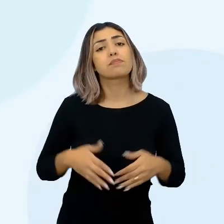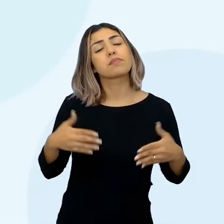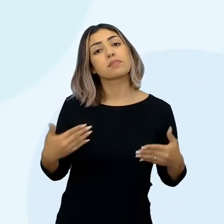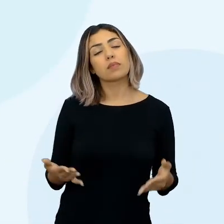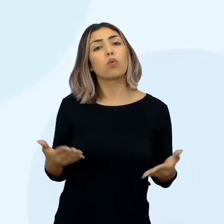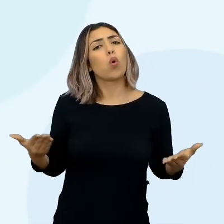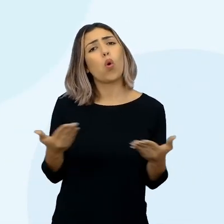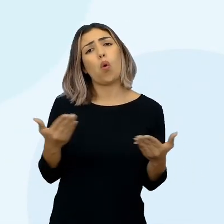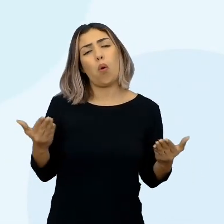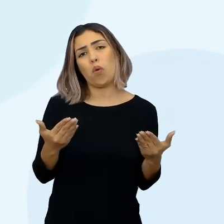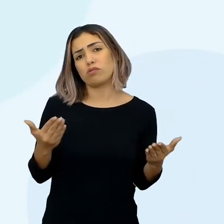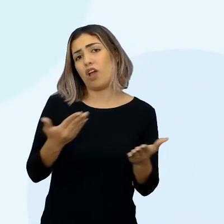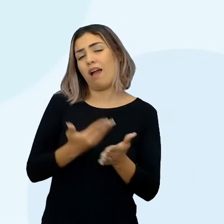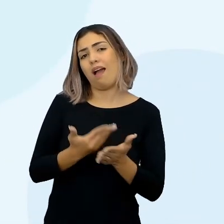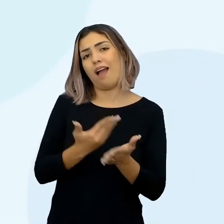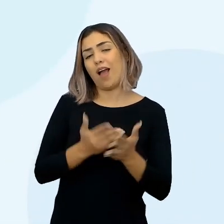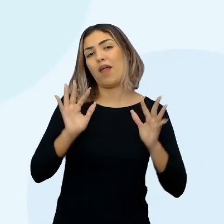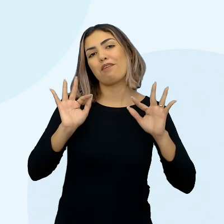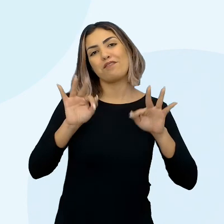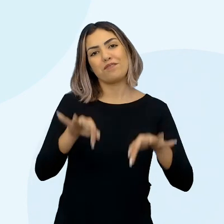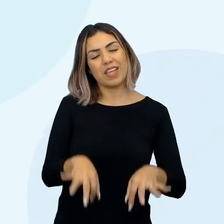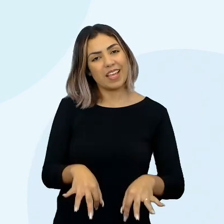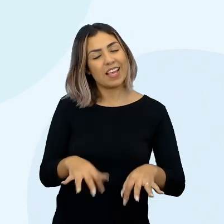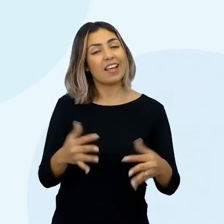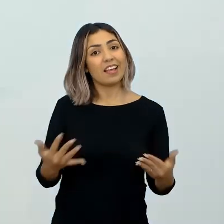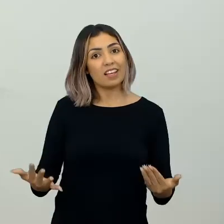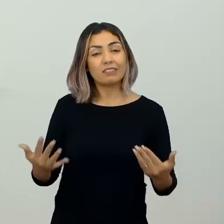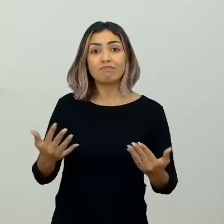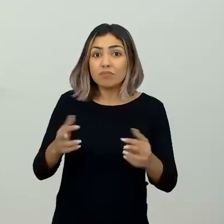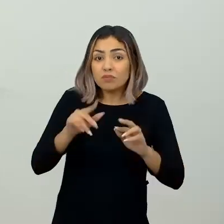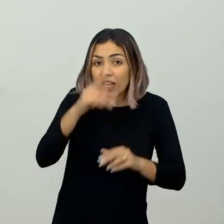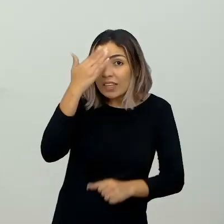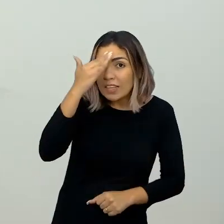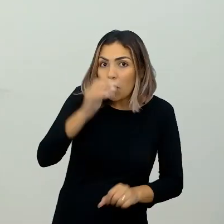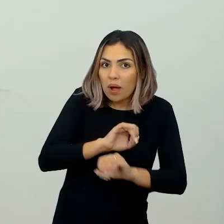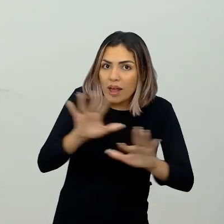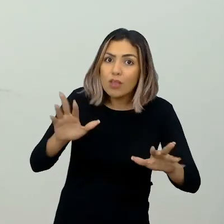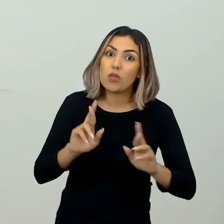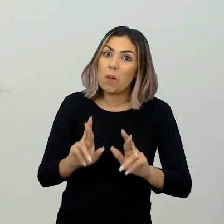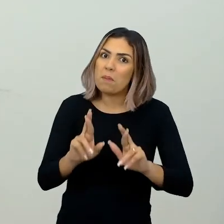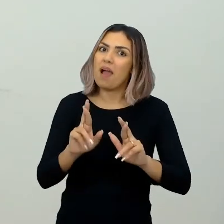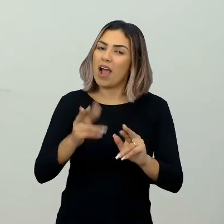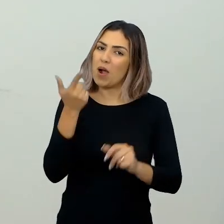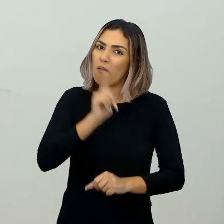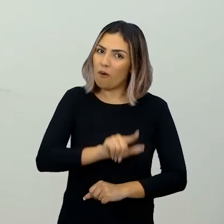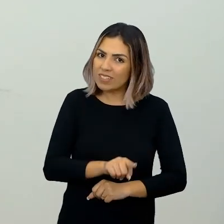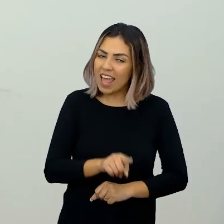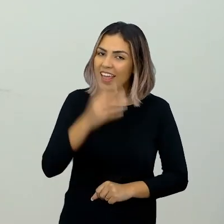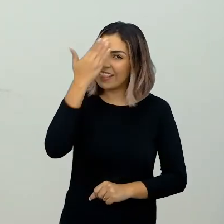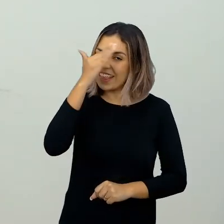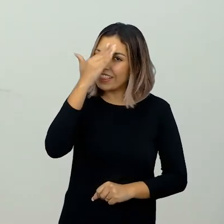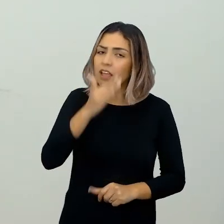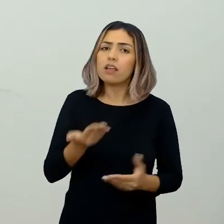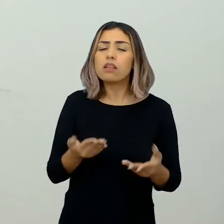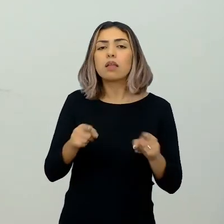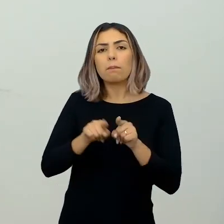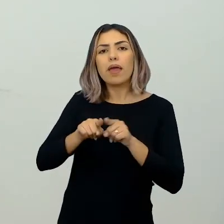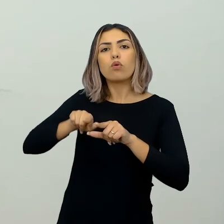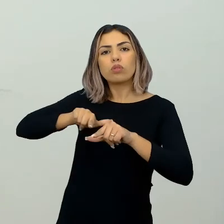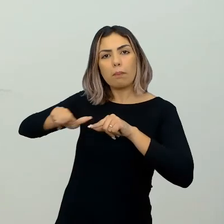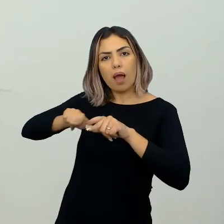vou ficando por aqui nessa aula, espero ter explicado para vocês o principal disso e por que então que o mundo do trabalho ele é